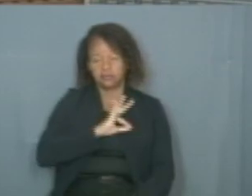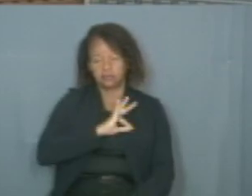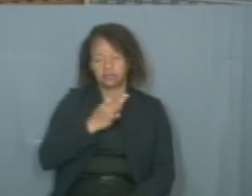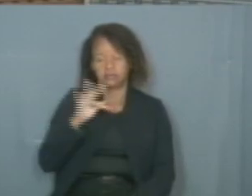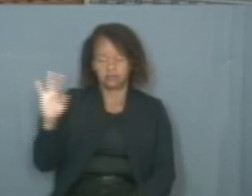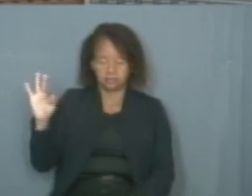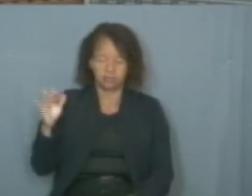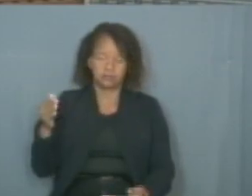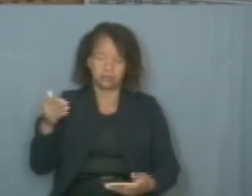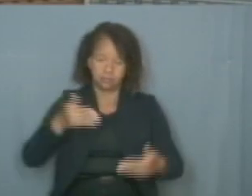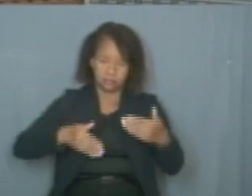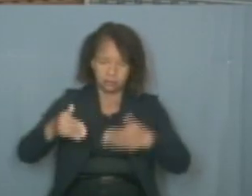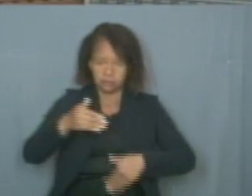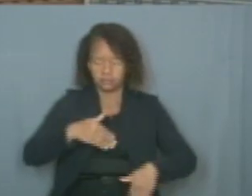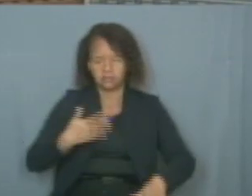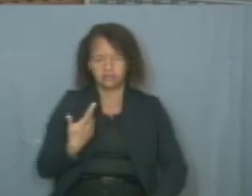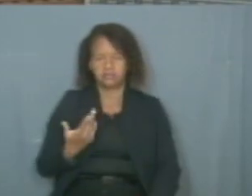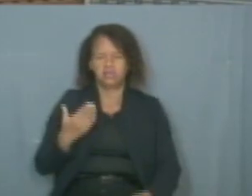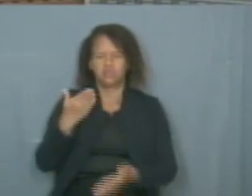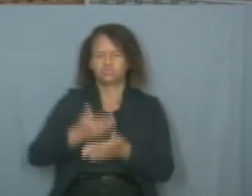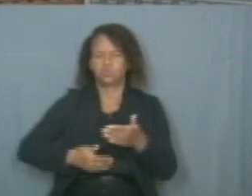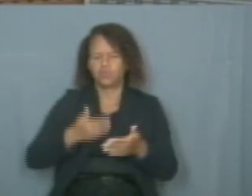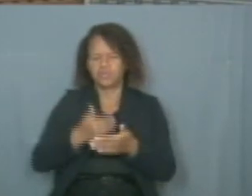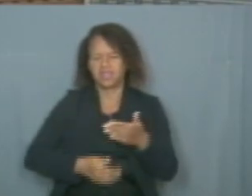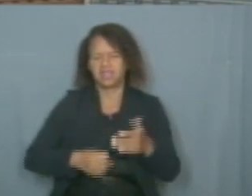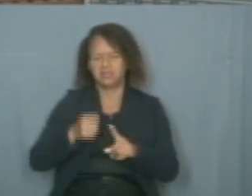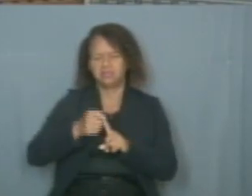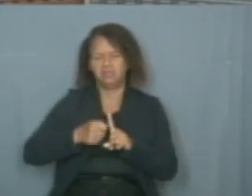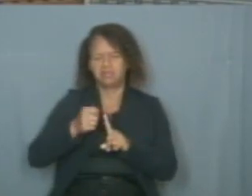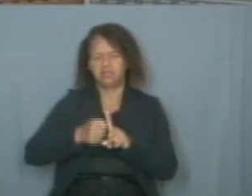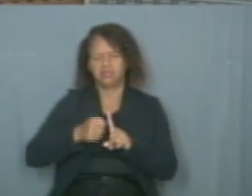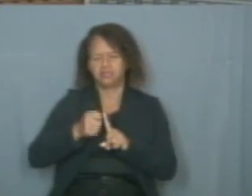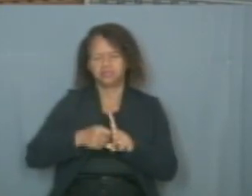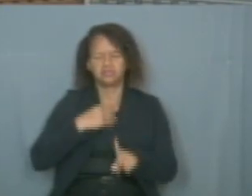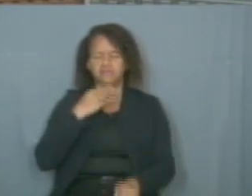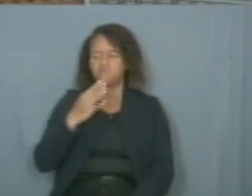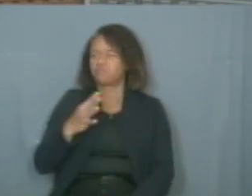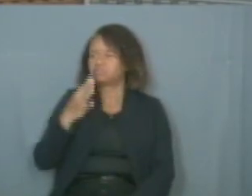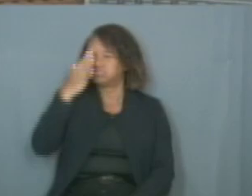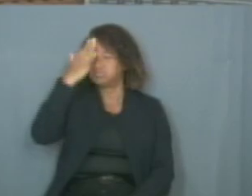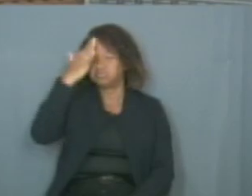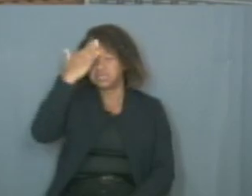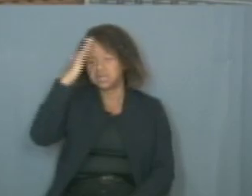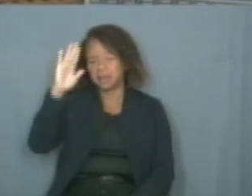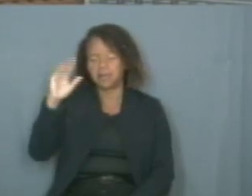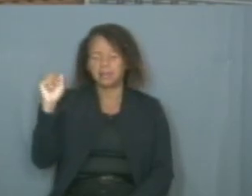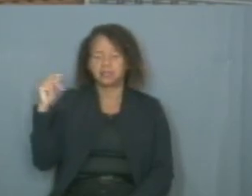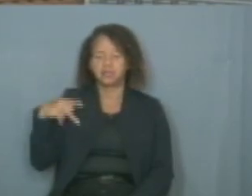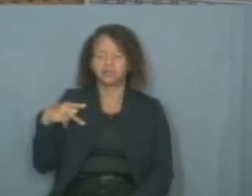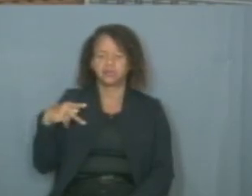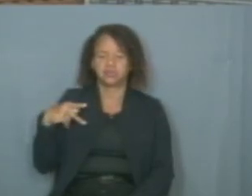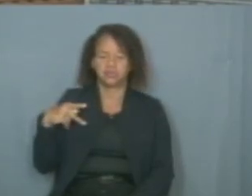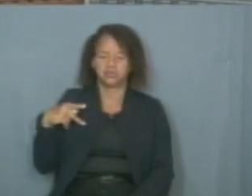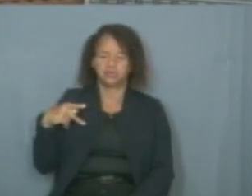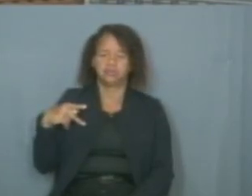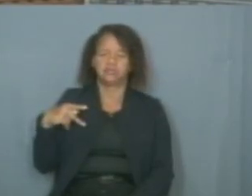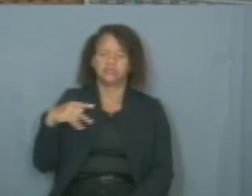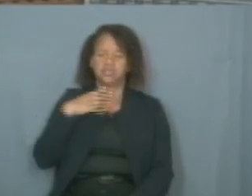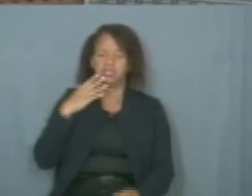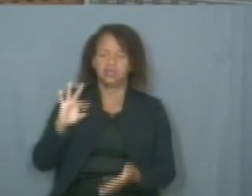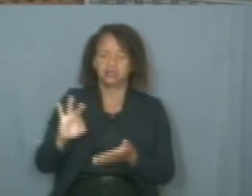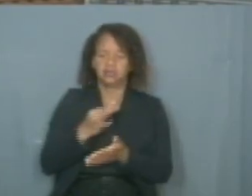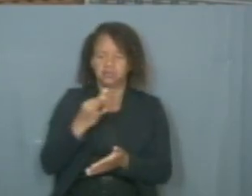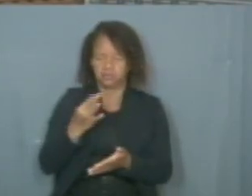entidades participaram de um esquema que descontava mensalidades sem o conhecimento dos aposentados e pensionistas e sem as